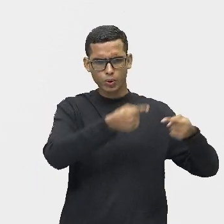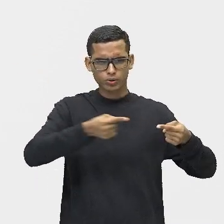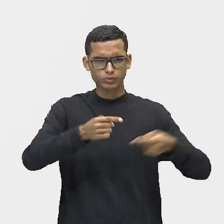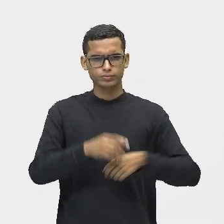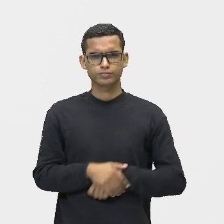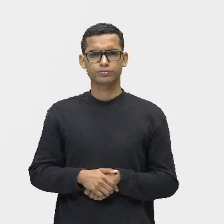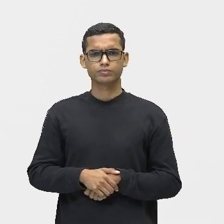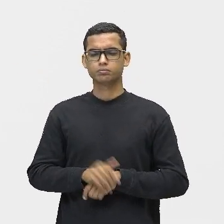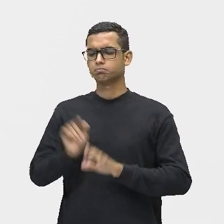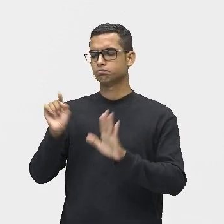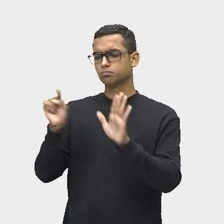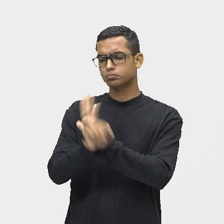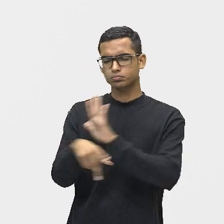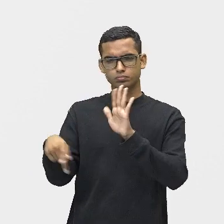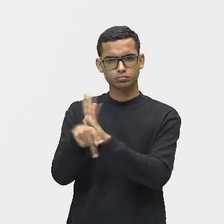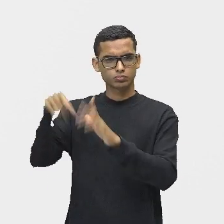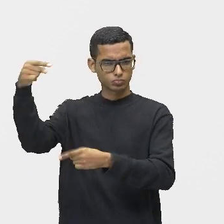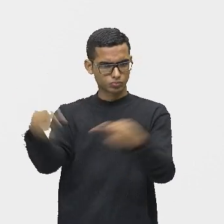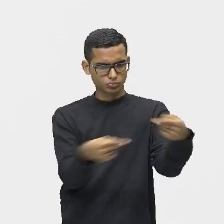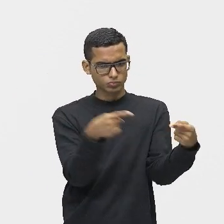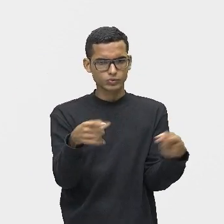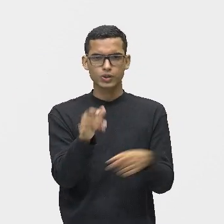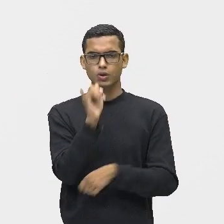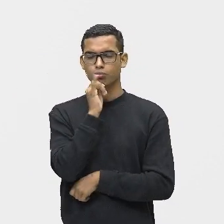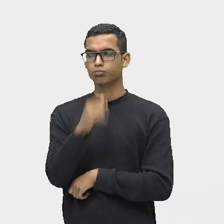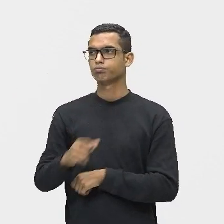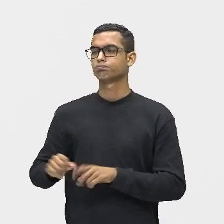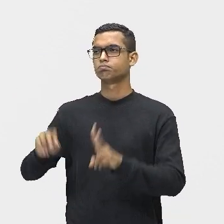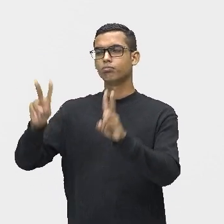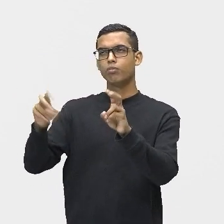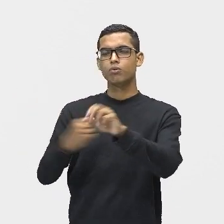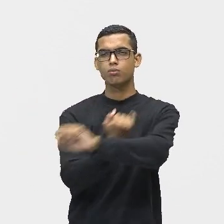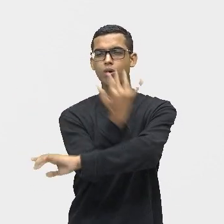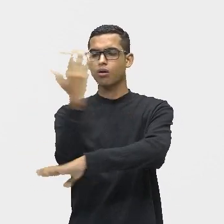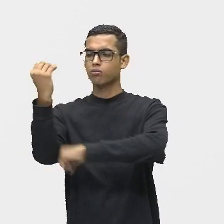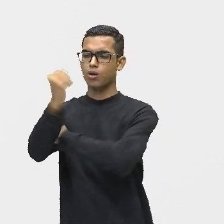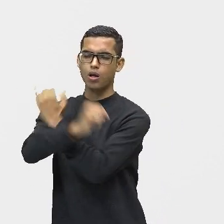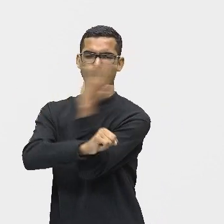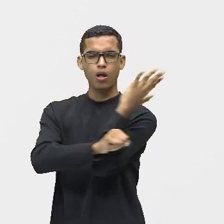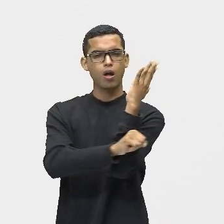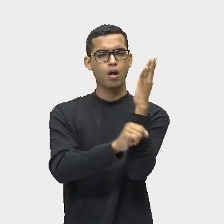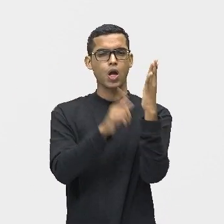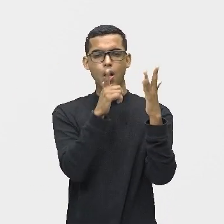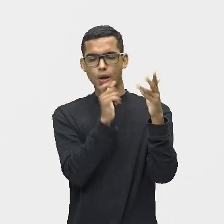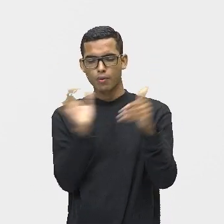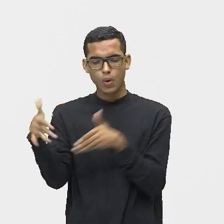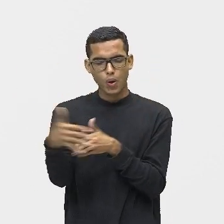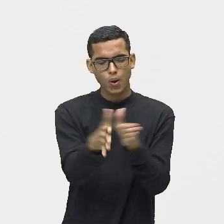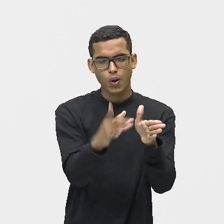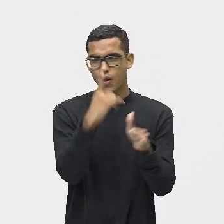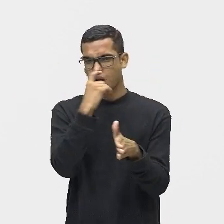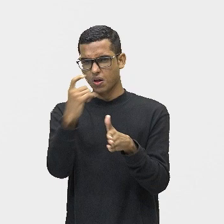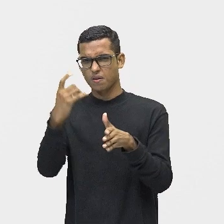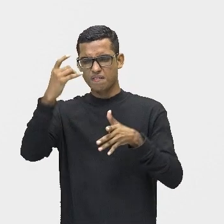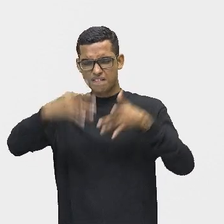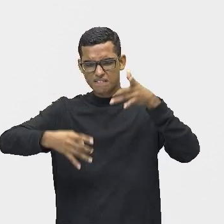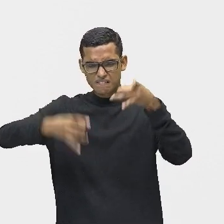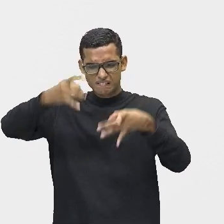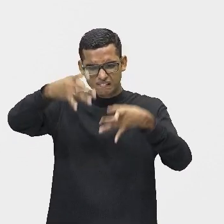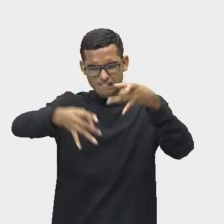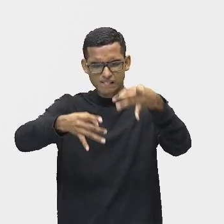exemplo, se você está discutindo questões ambientais, poluição no rio, então poderíamos colocar uma